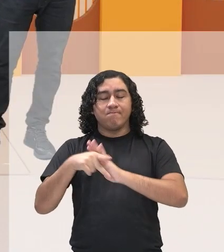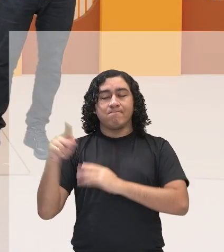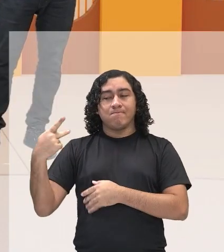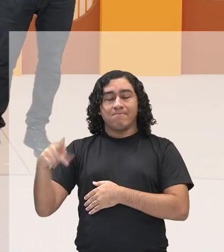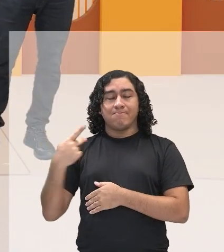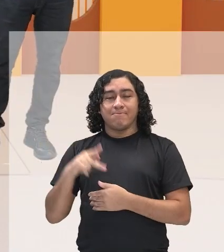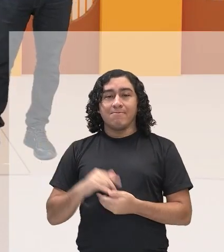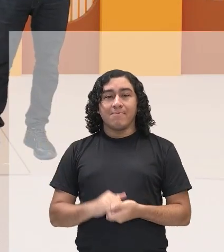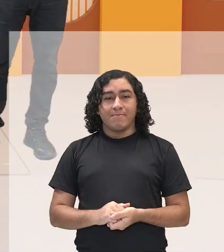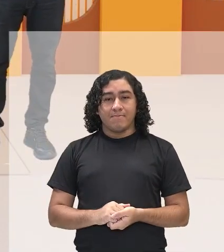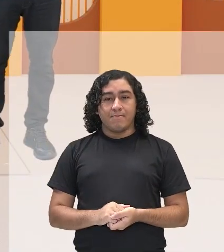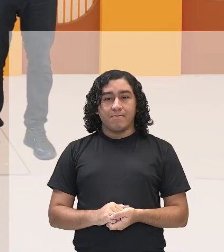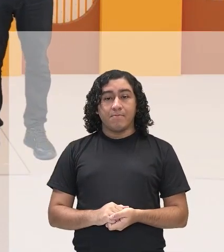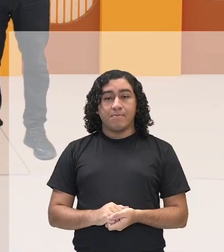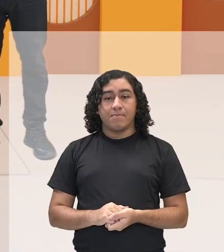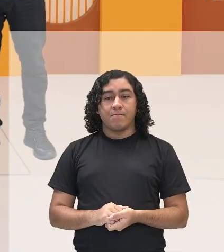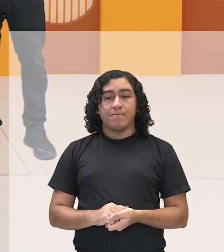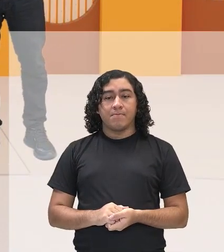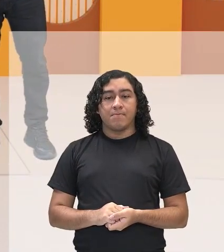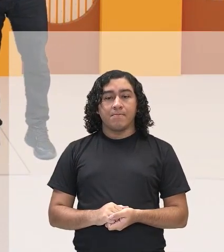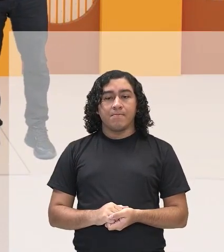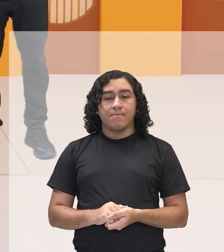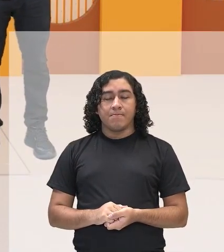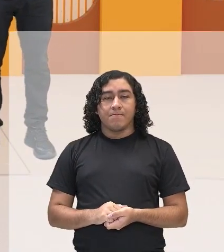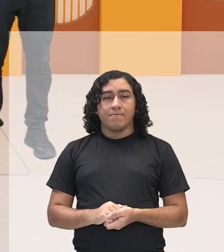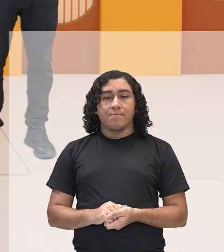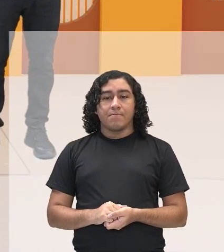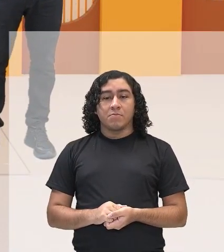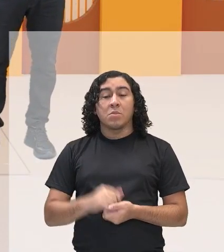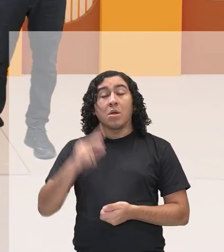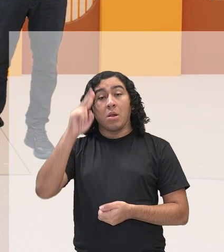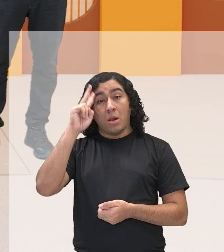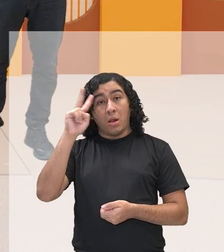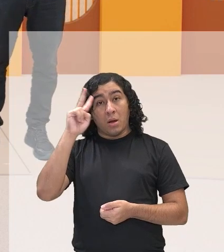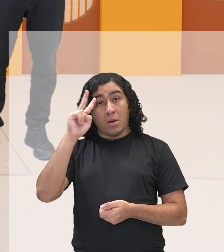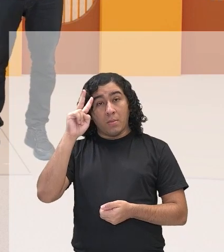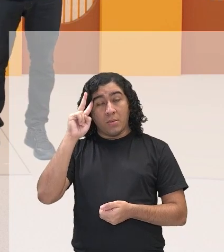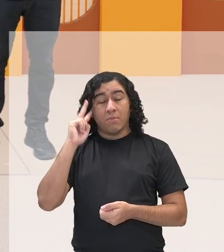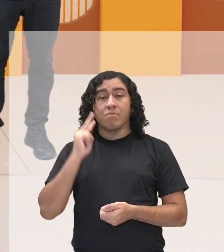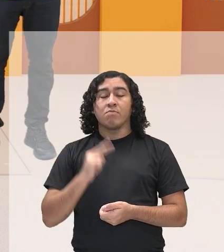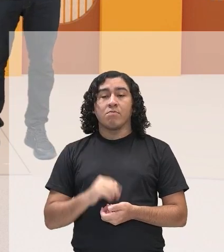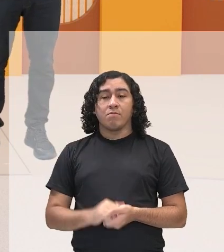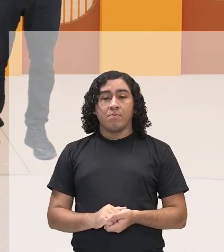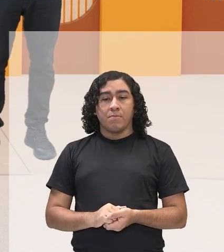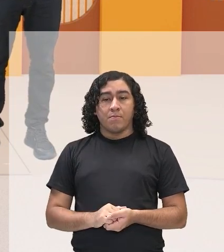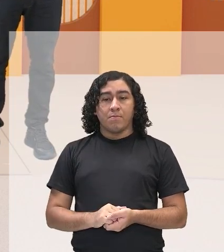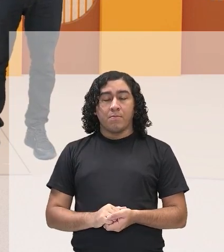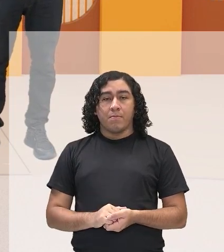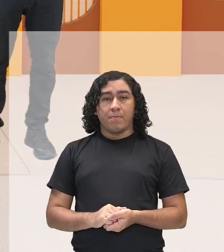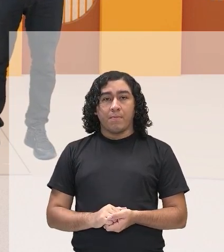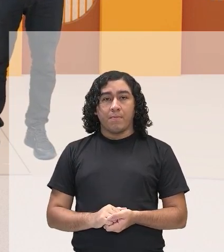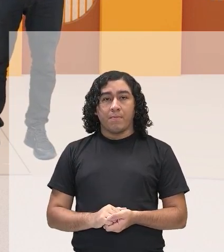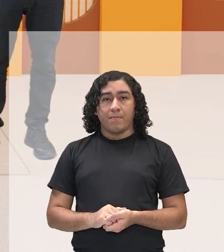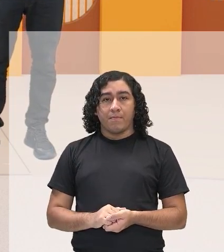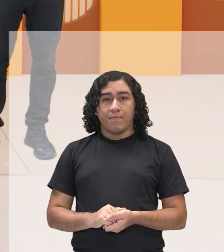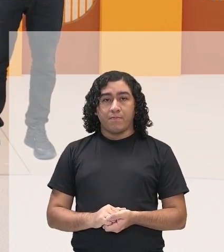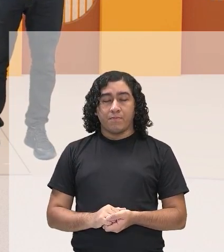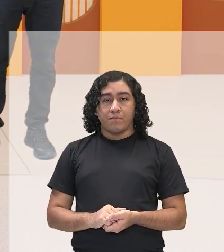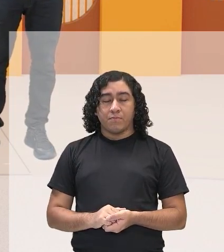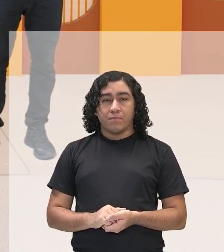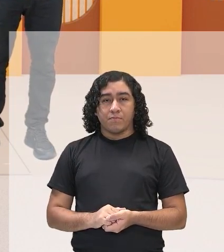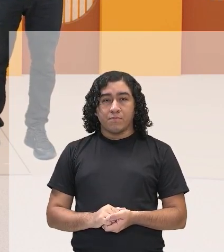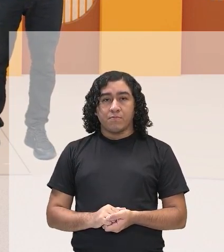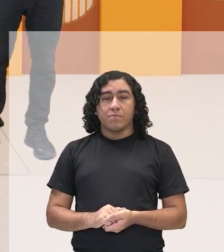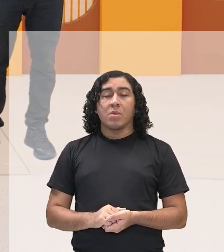Tá bom? Então, nunca esqueçam disso, que a filosofia vai trabalhar uma teoria